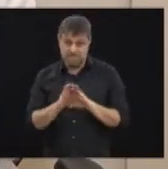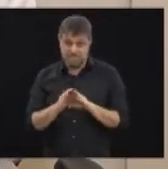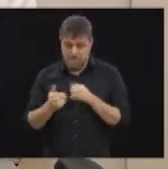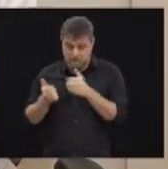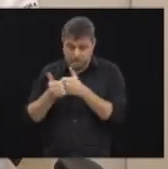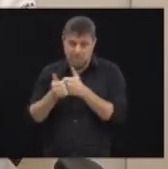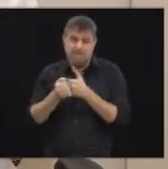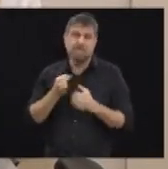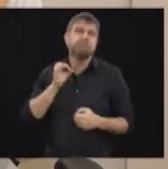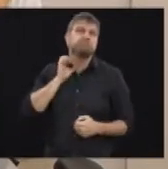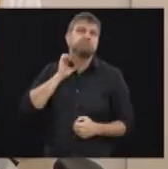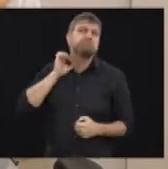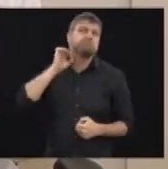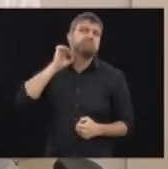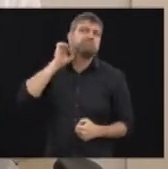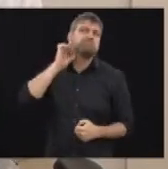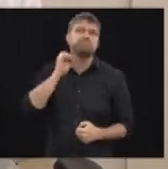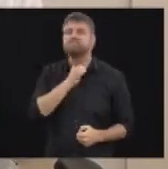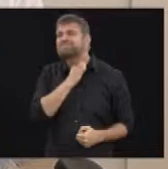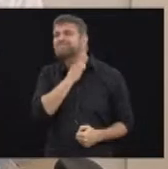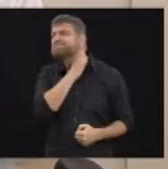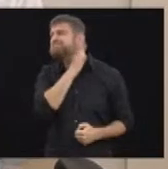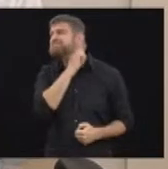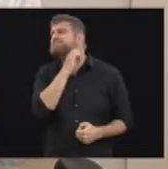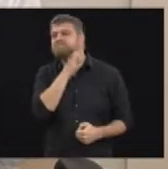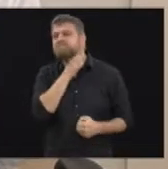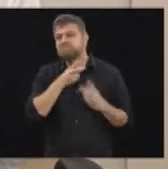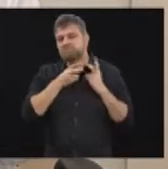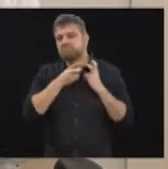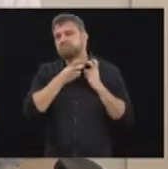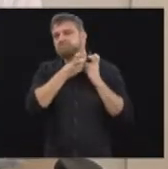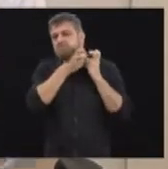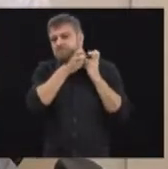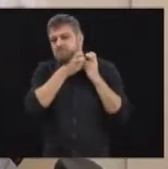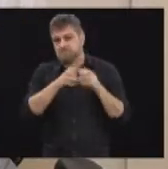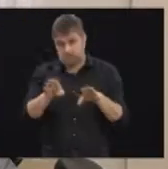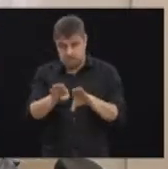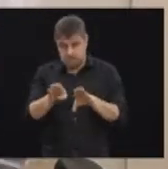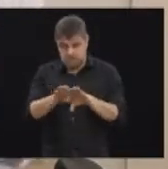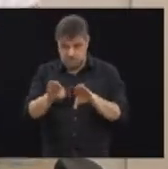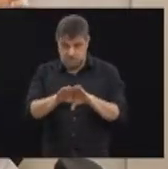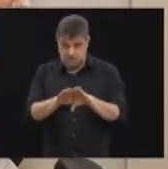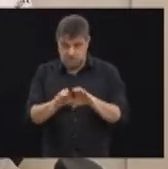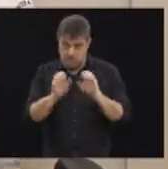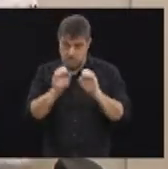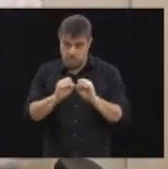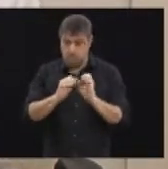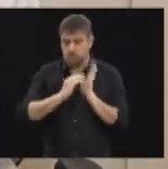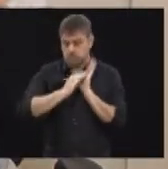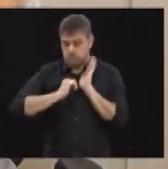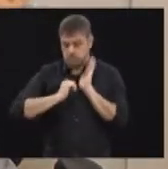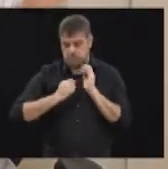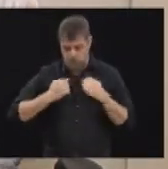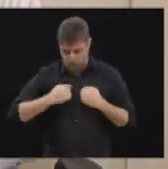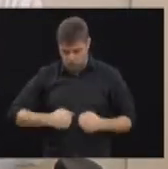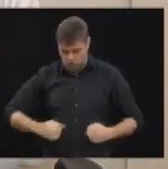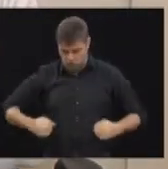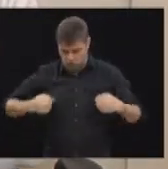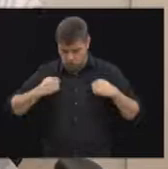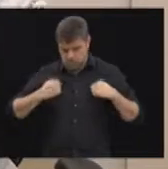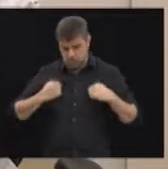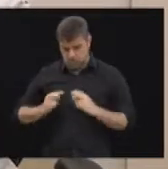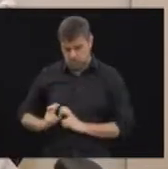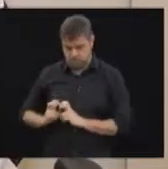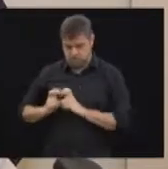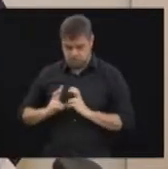as áreas do linfático que podem conter doença, ou no pulmão, enfim, nos ossos